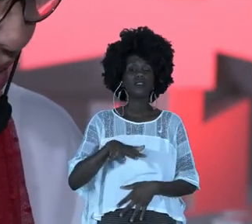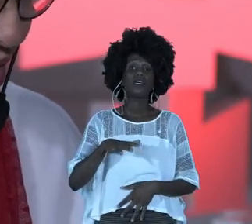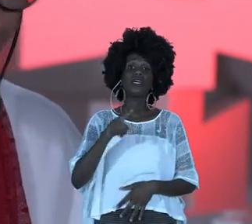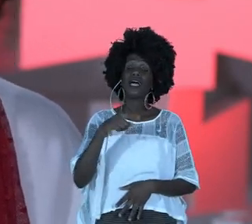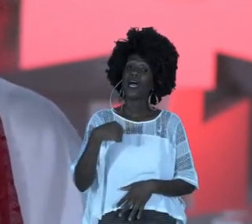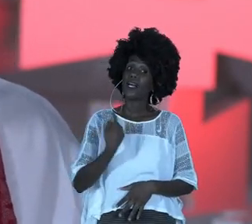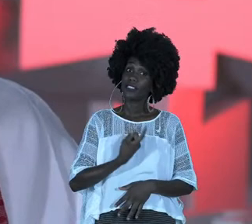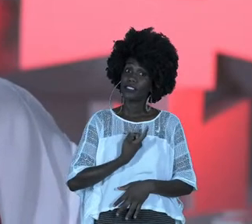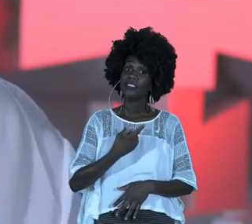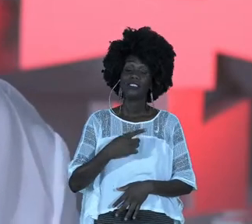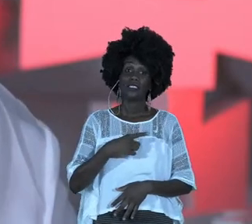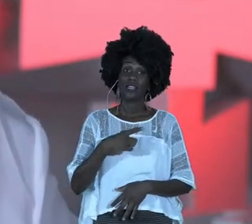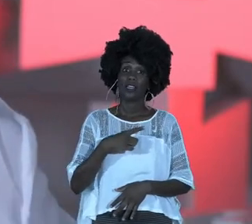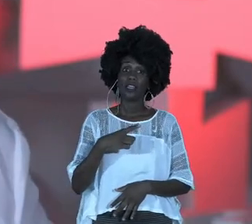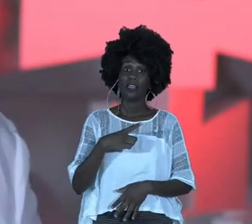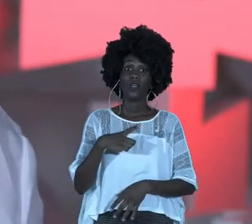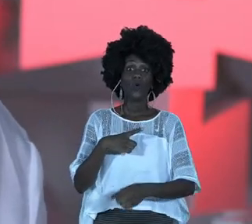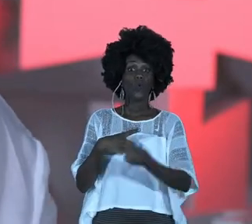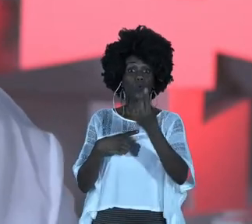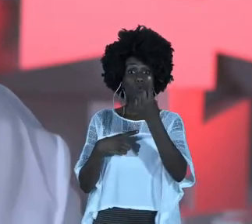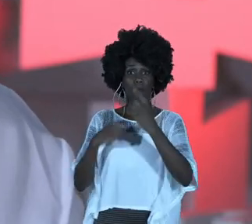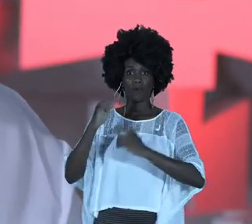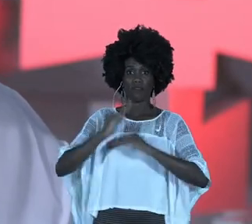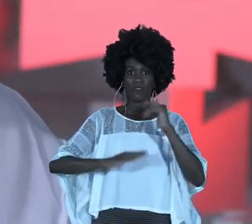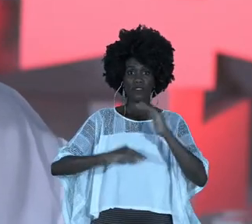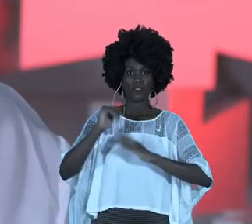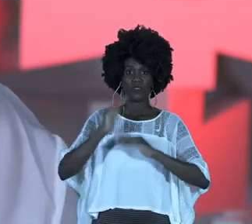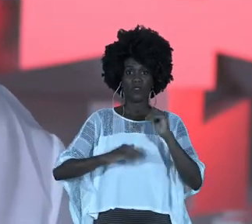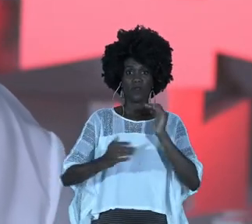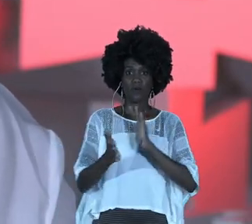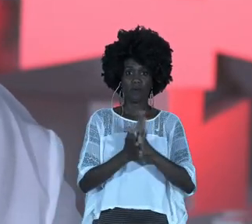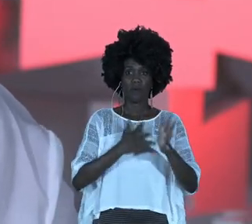a gente tem um artista maravilhoso.